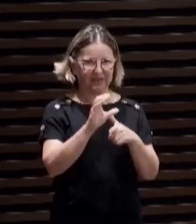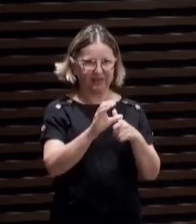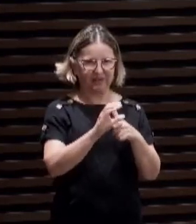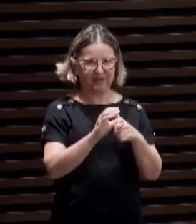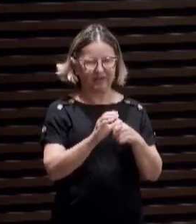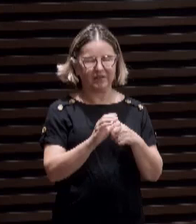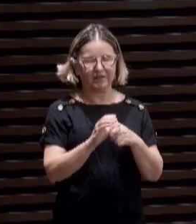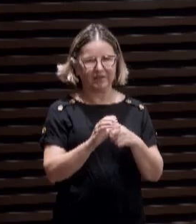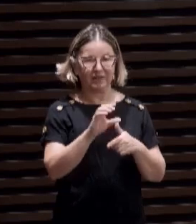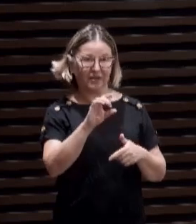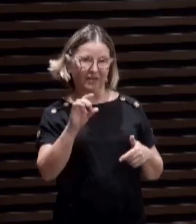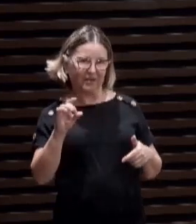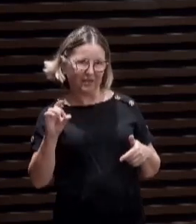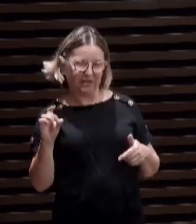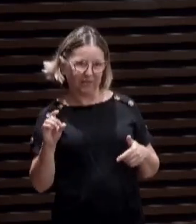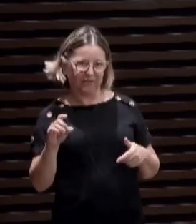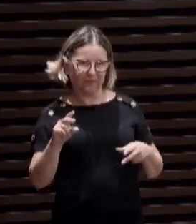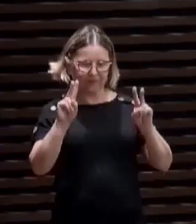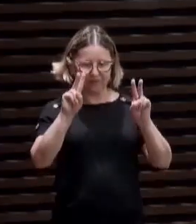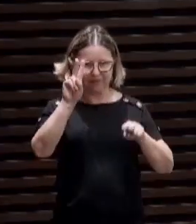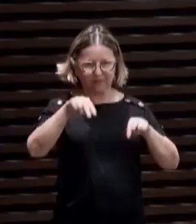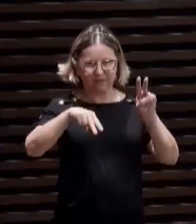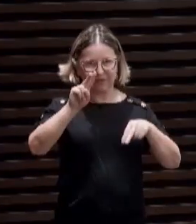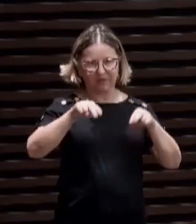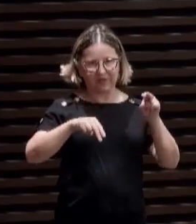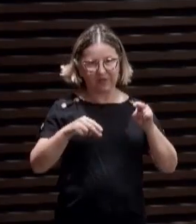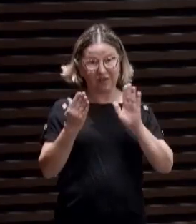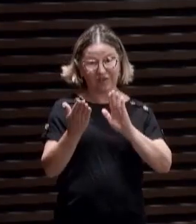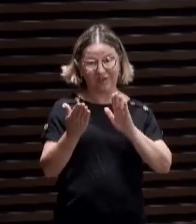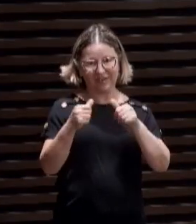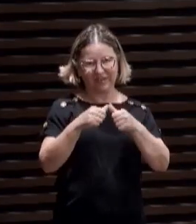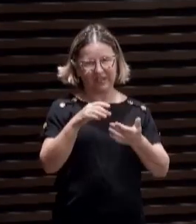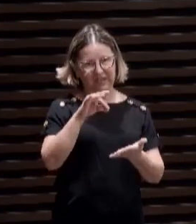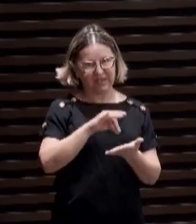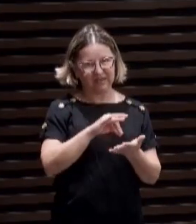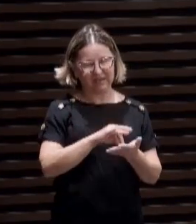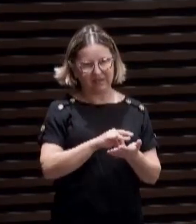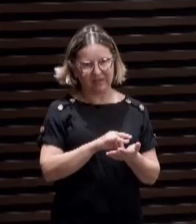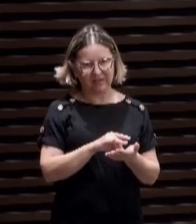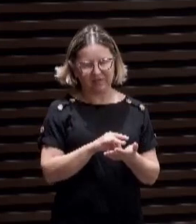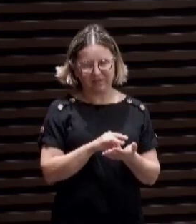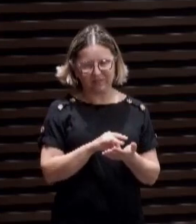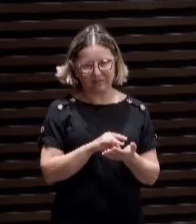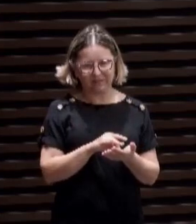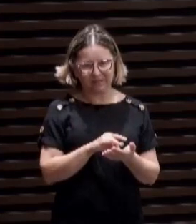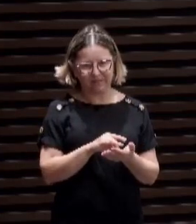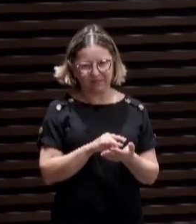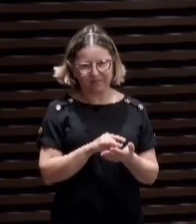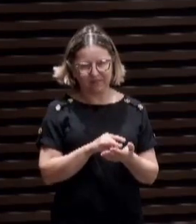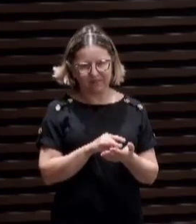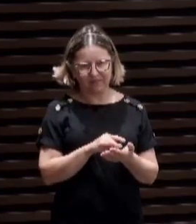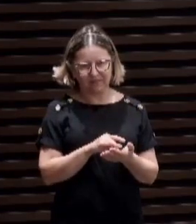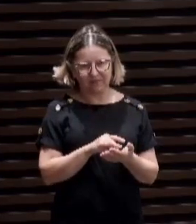um deles avaliasse, diante desta realidade, o que eles estavam colocando em